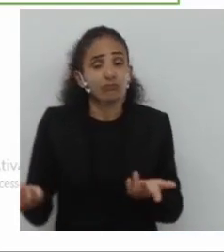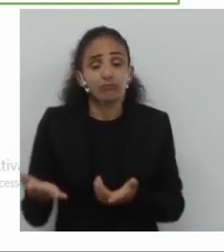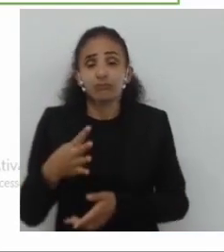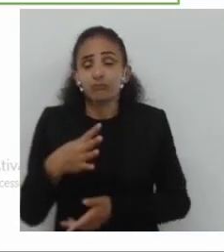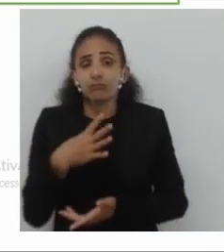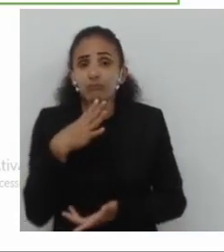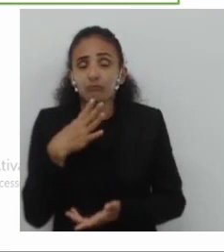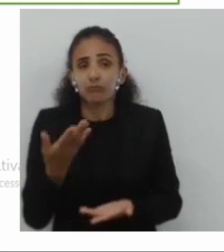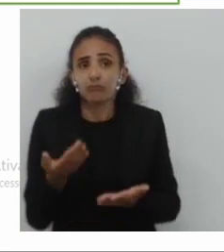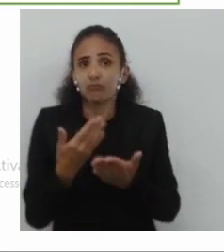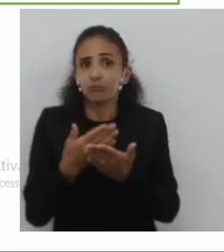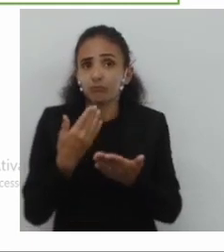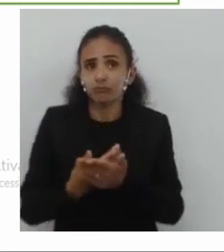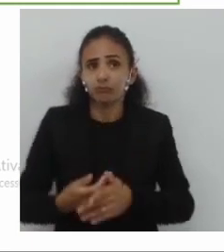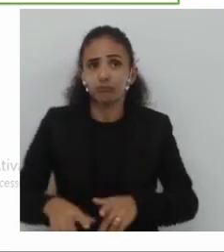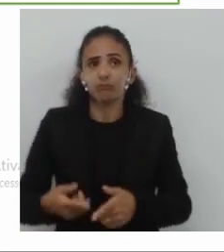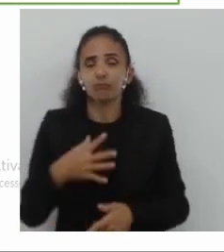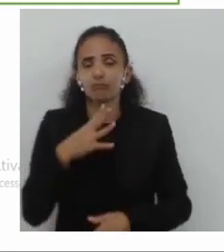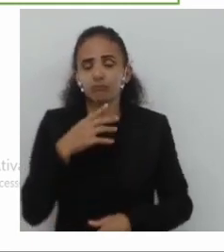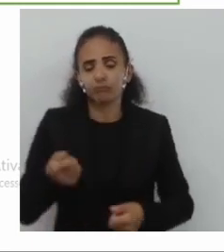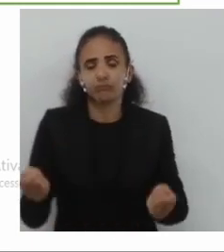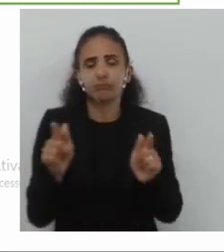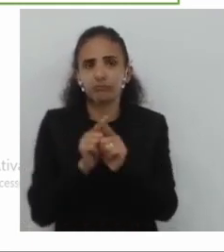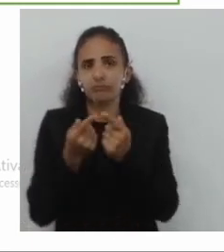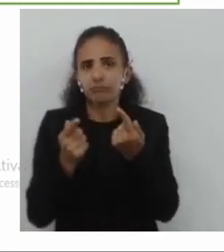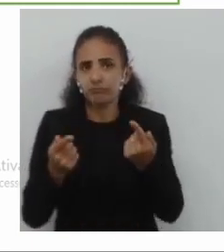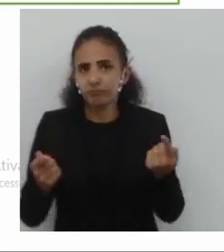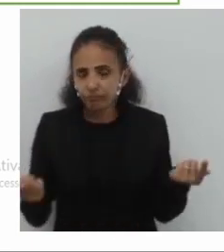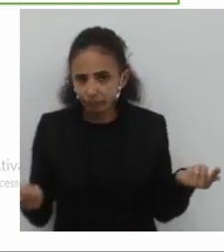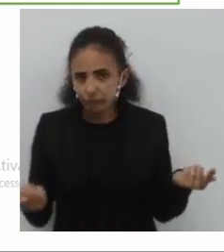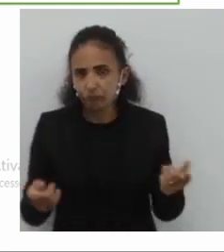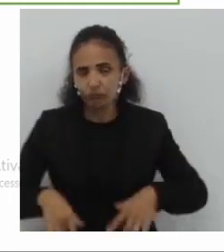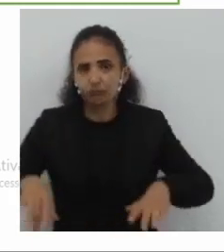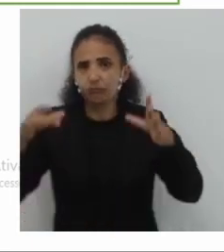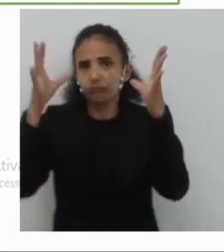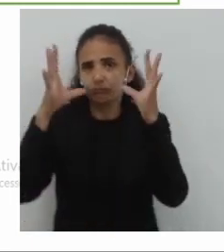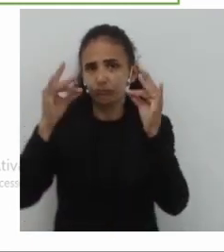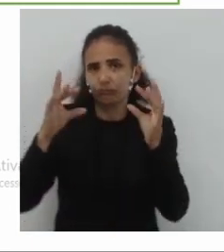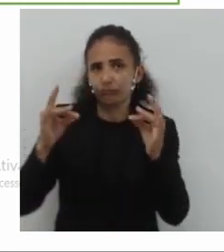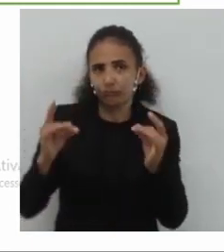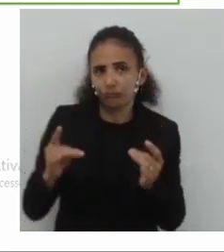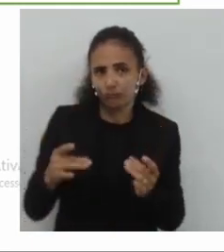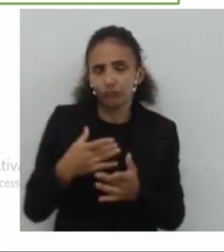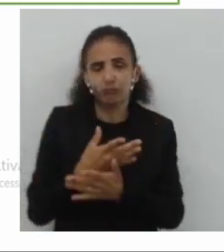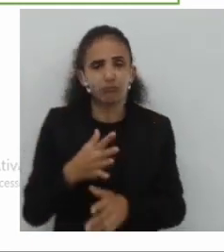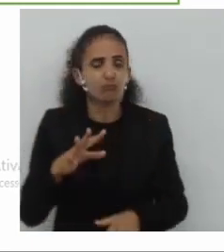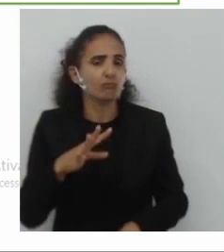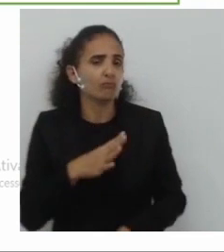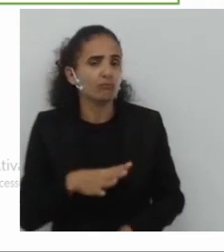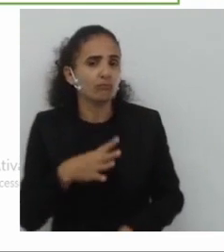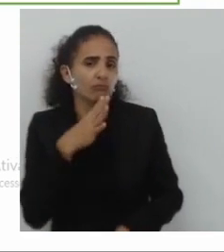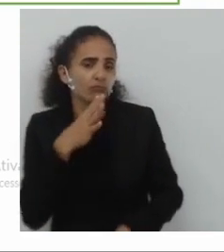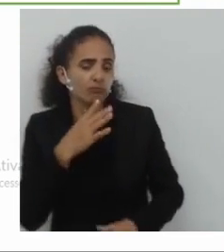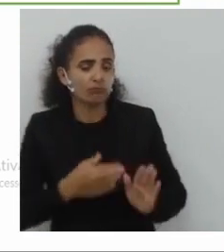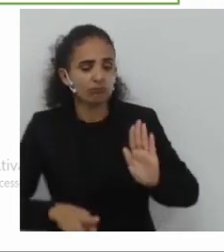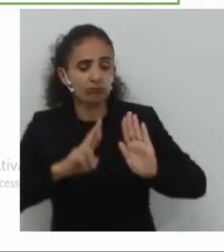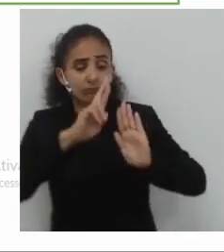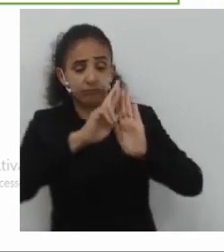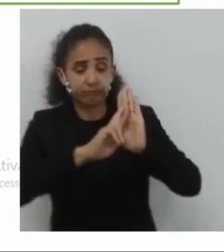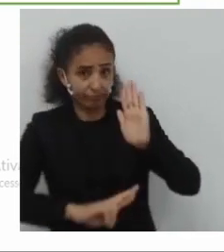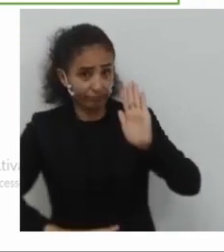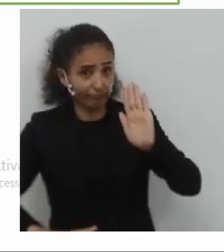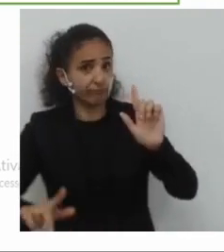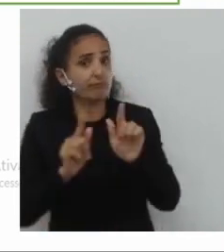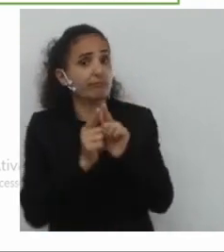conhecimento gramatical e estilístico, certo? E semântico, você ter esse conhecimento, conhecer as normas